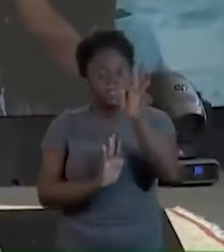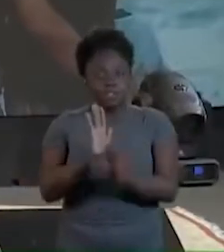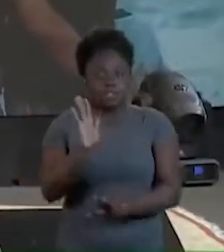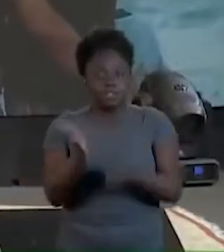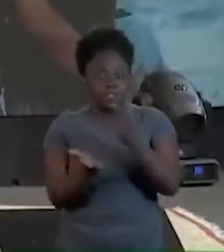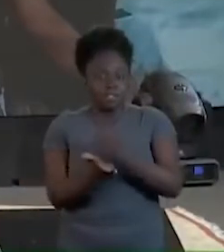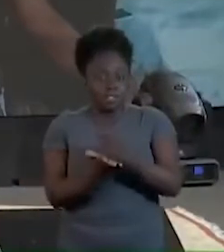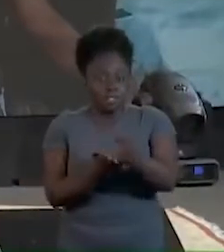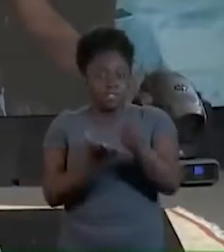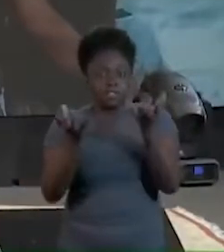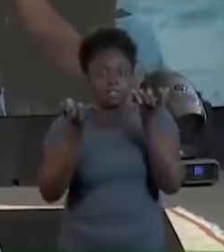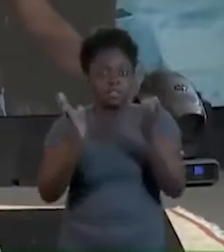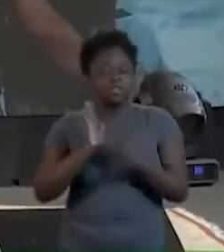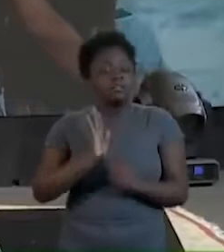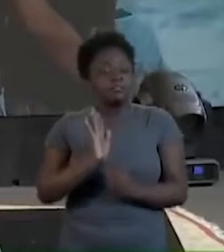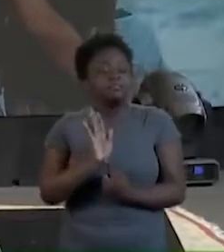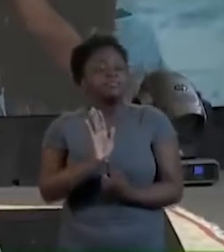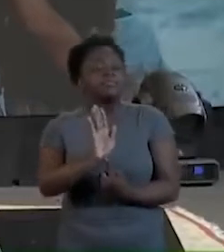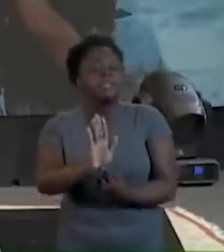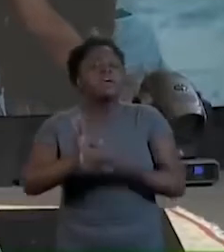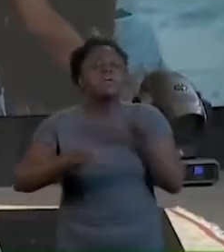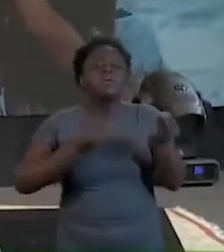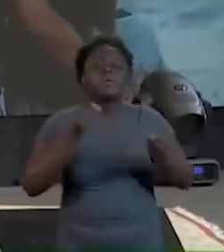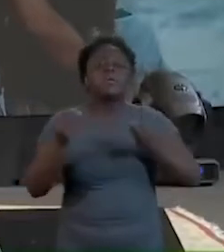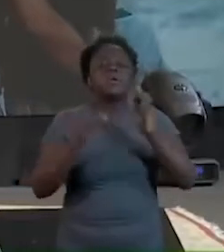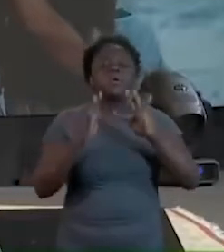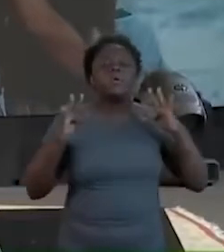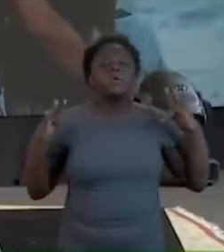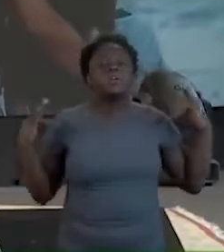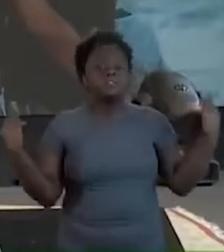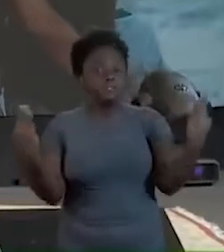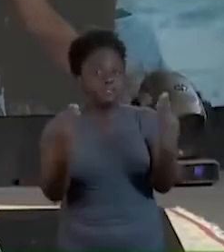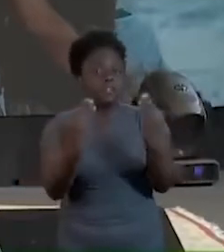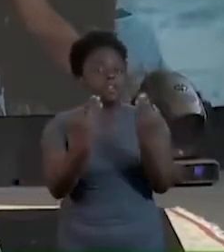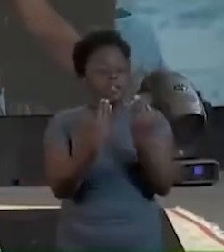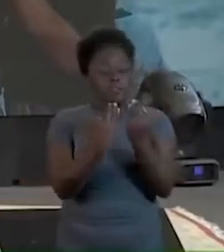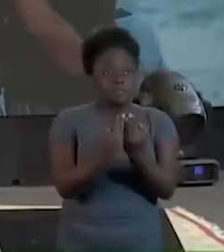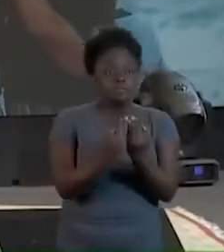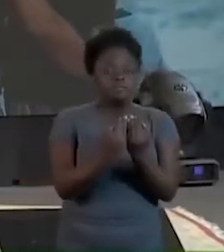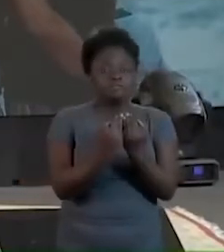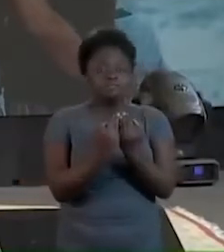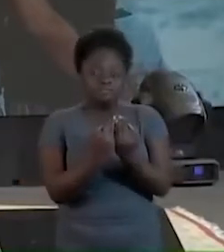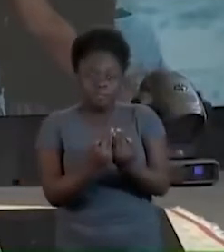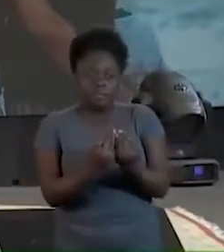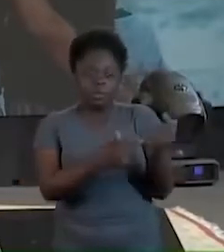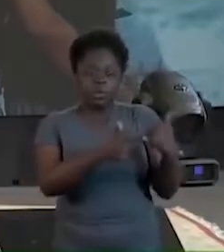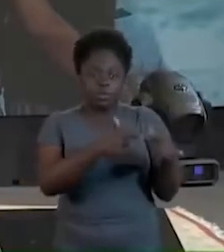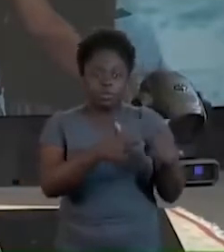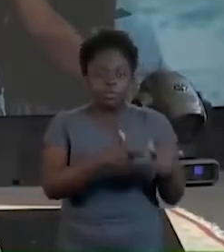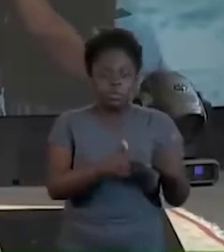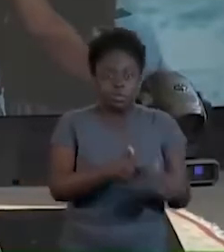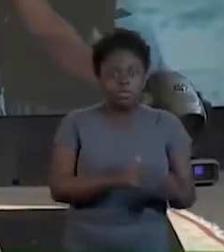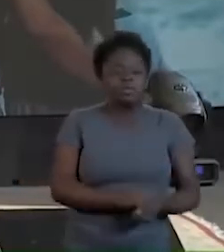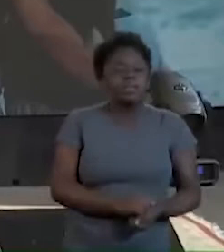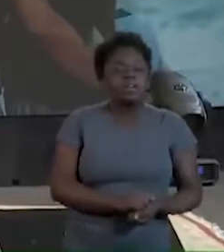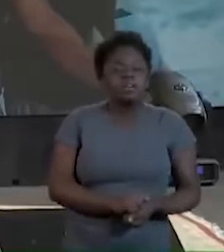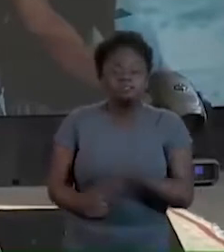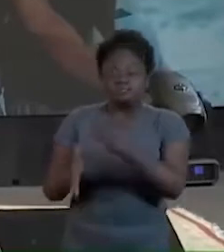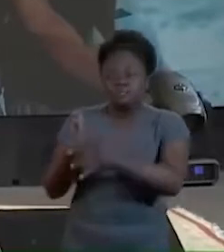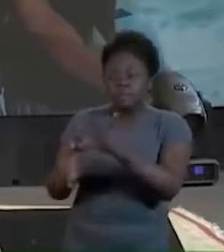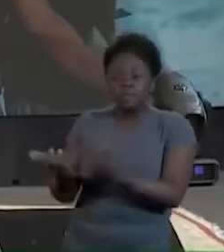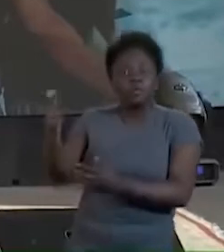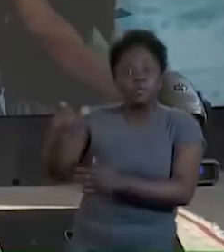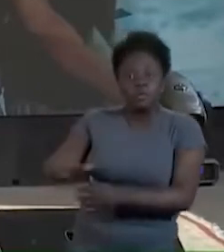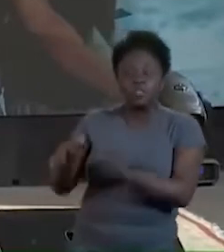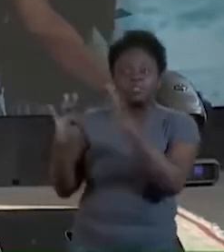Gênesis, eu quero te mostrar exatamente como que uma família em crise acabou gerando outro lar em crise, e que gerou um outro lar